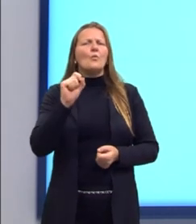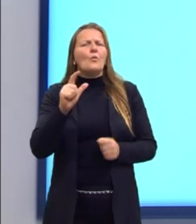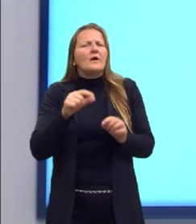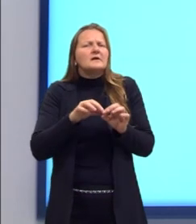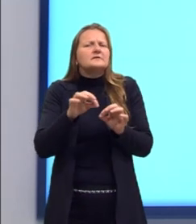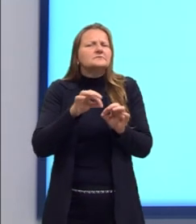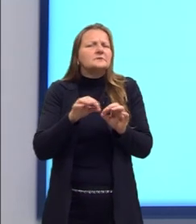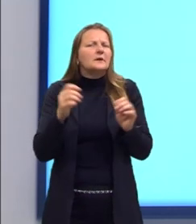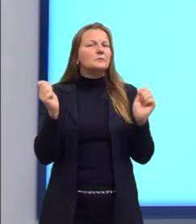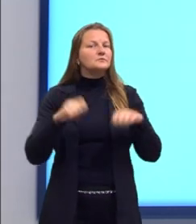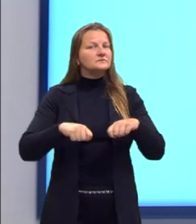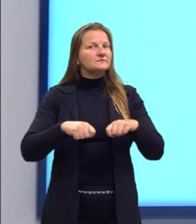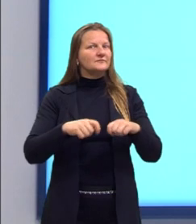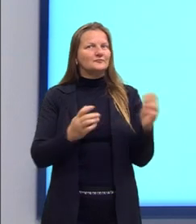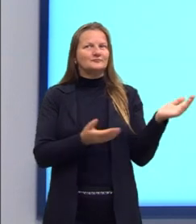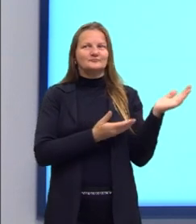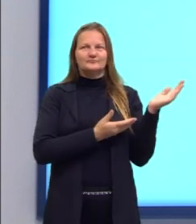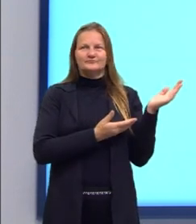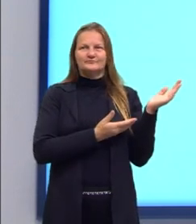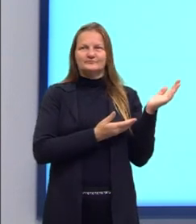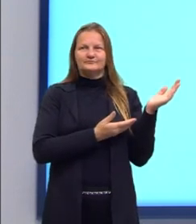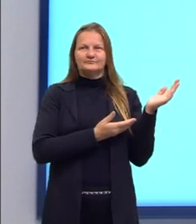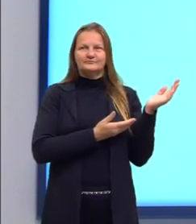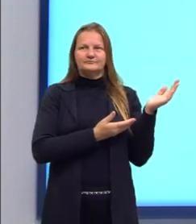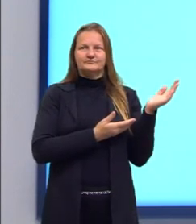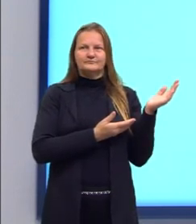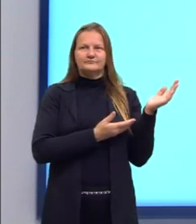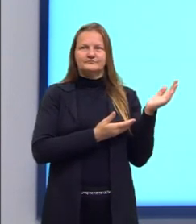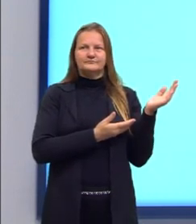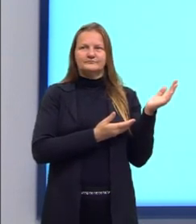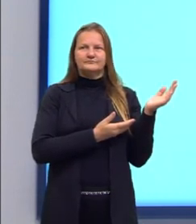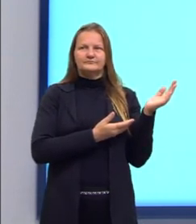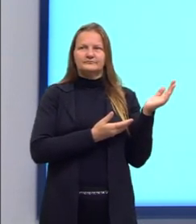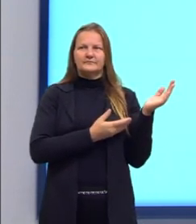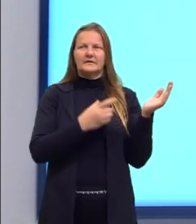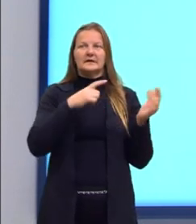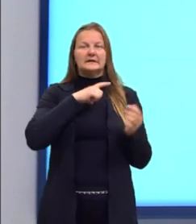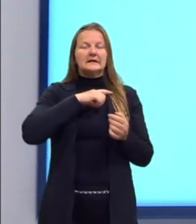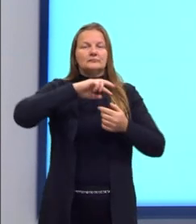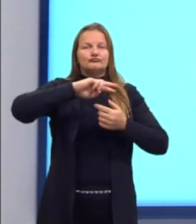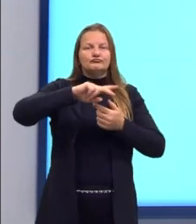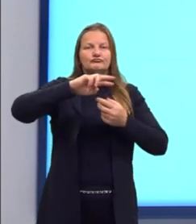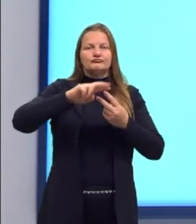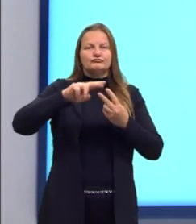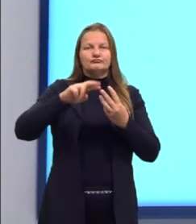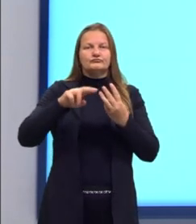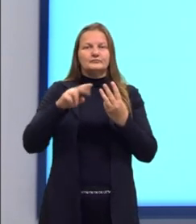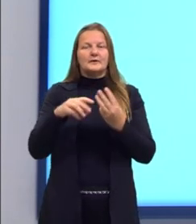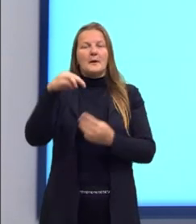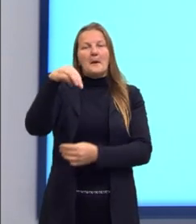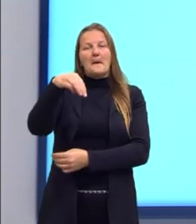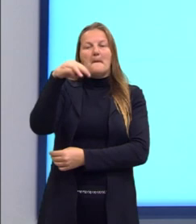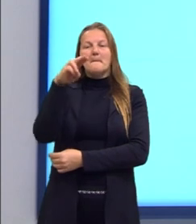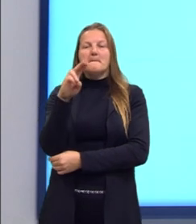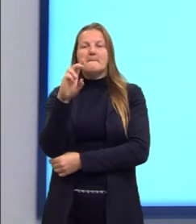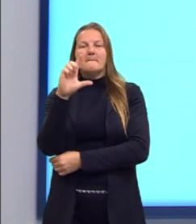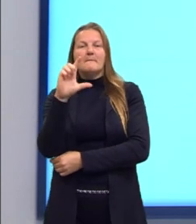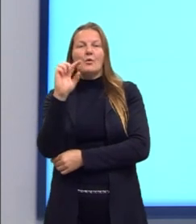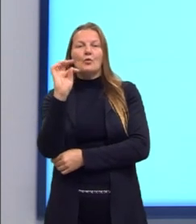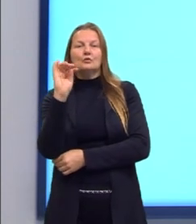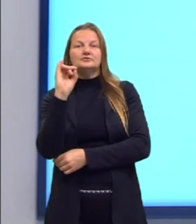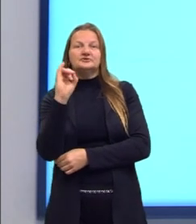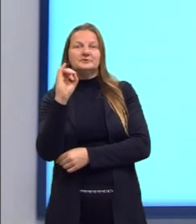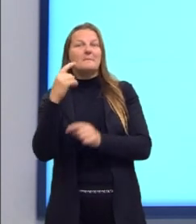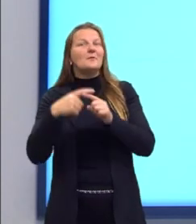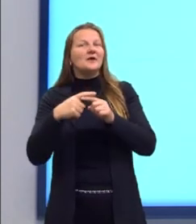medidas a gente consegue fazer no multímetro tá o multímetro ele como ele já dizer é muito então não faz mais de uma coisa